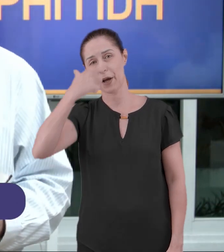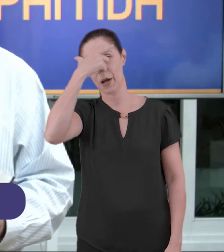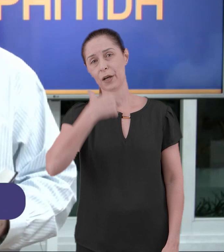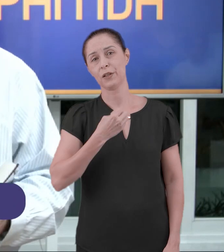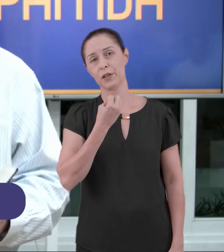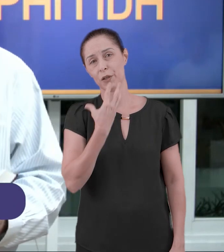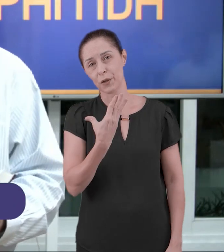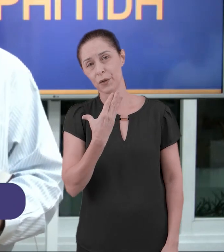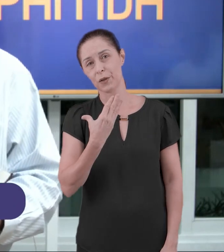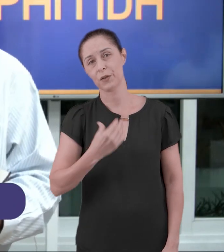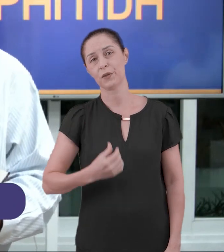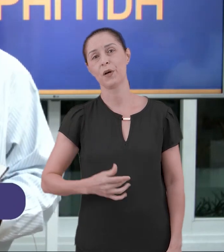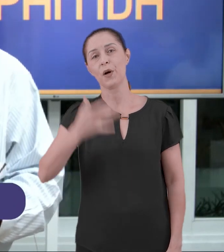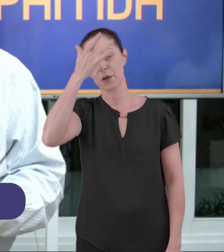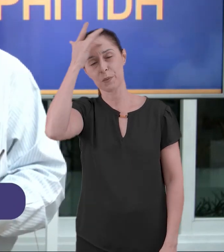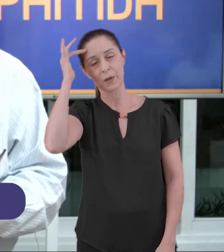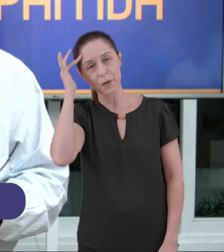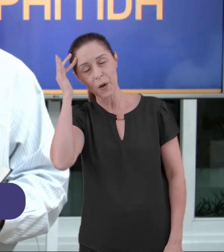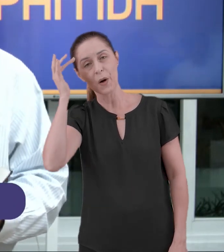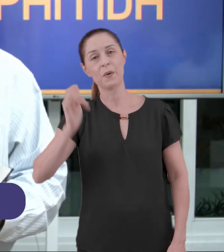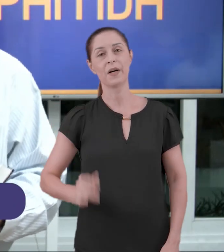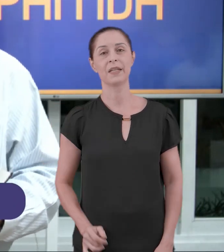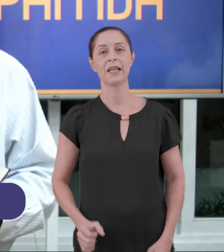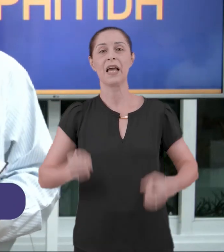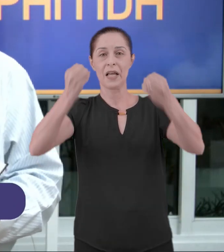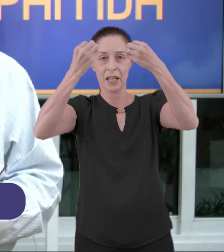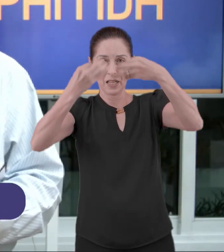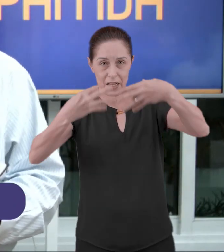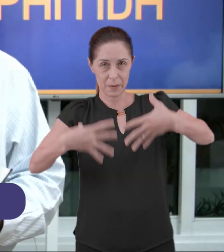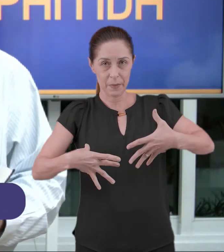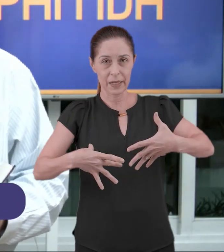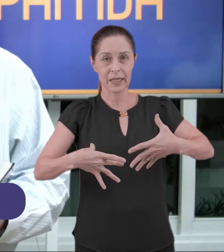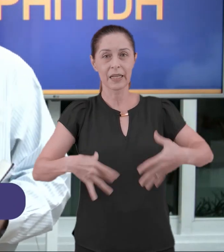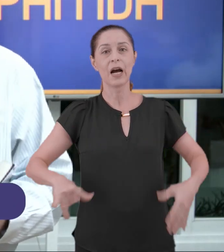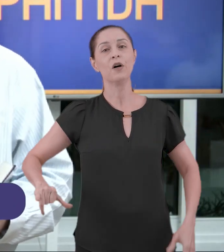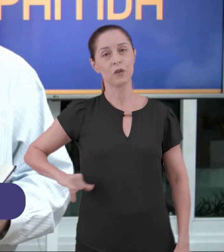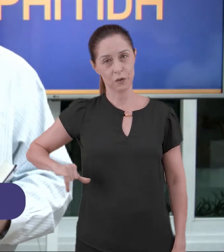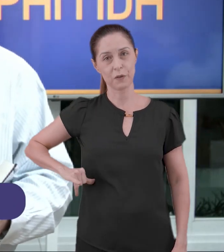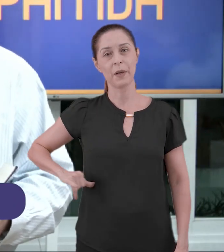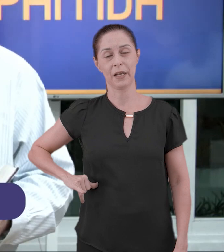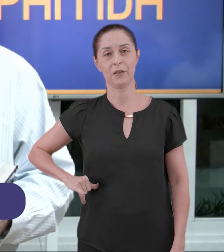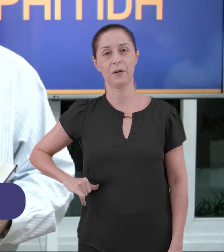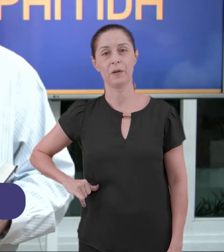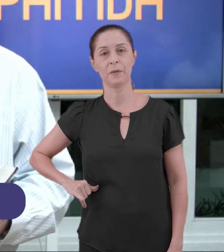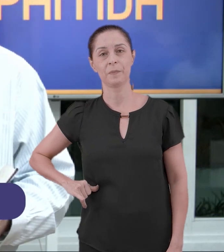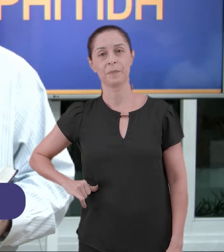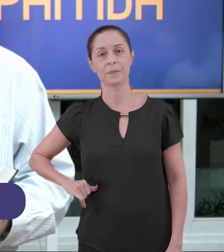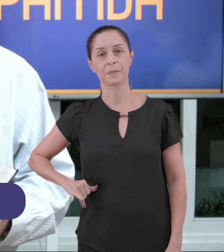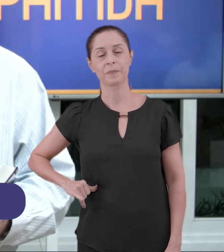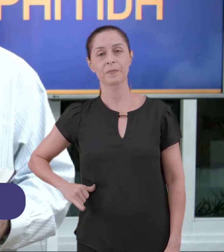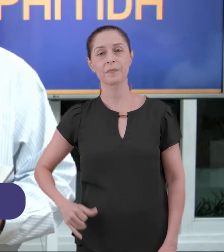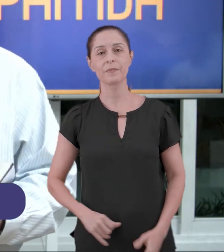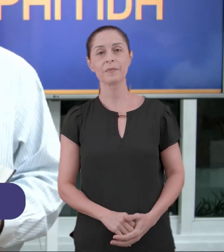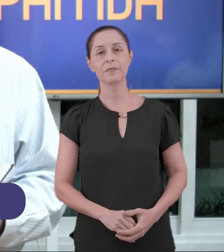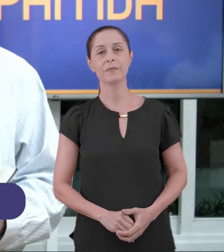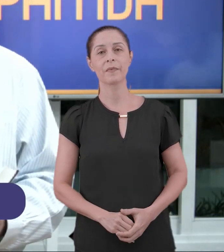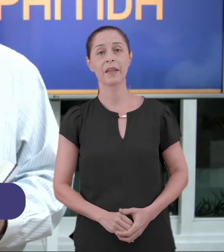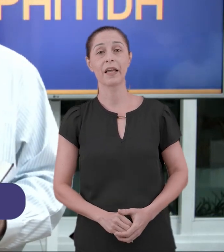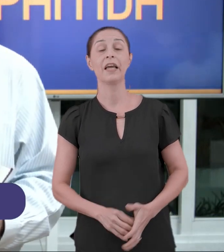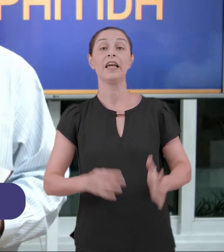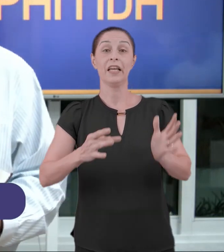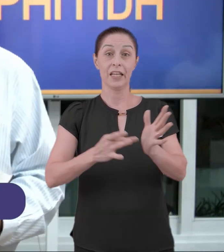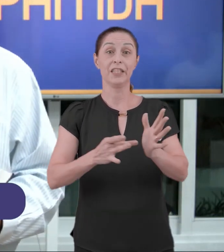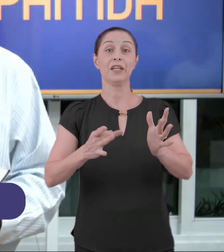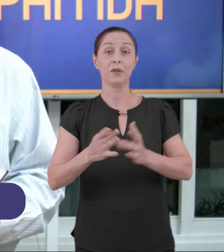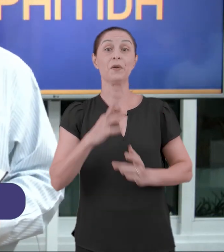aqueles que sofrem, ele explica o sofrimento, mas ele soluciona o